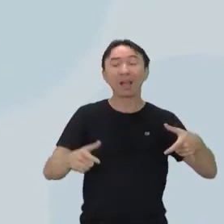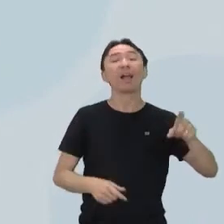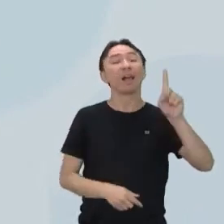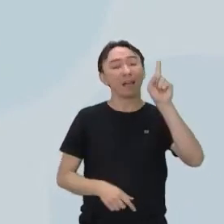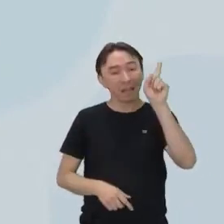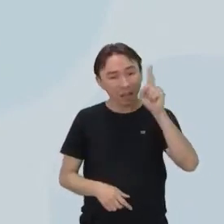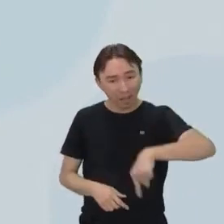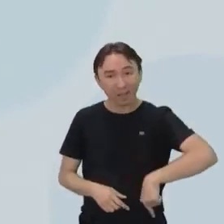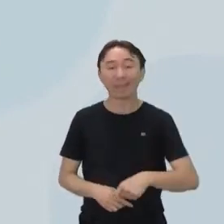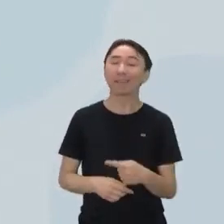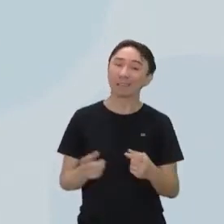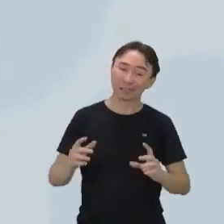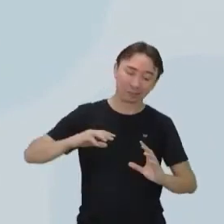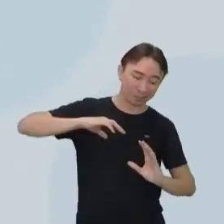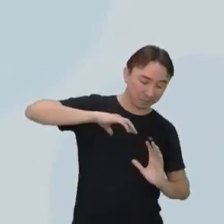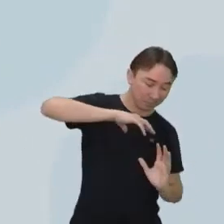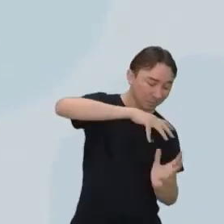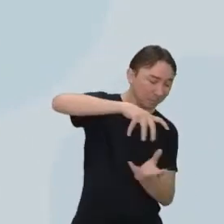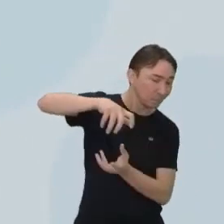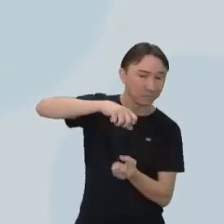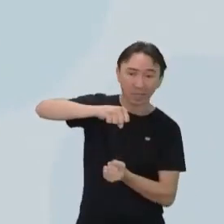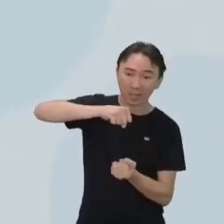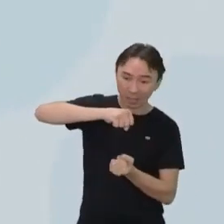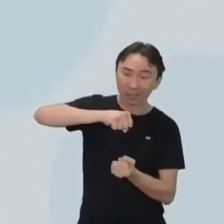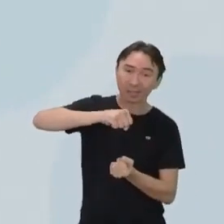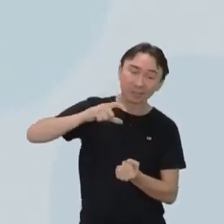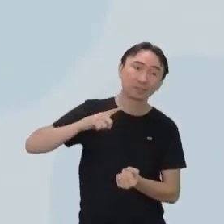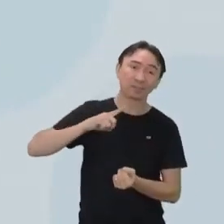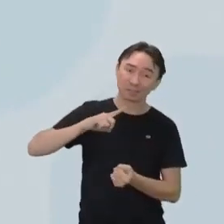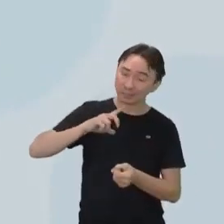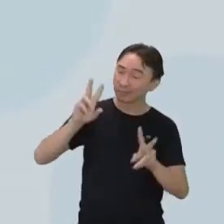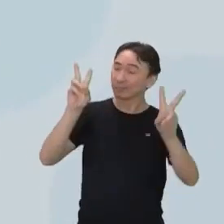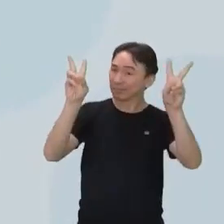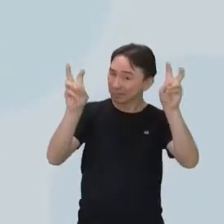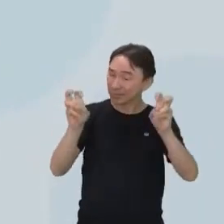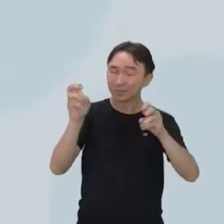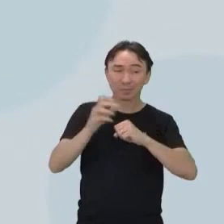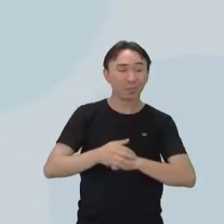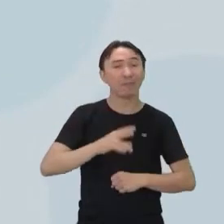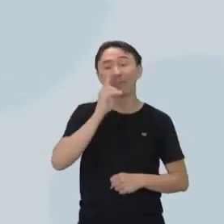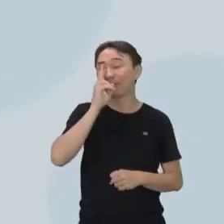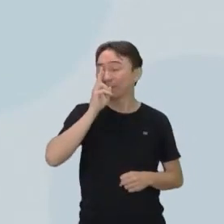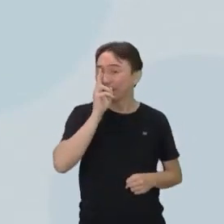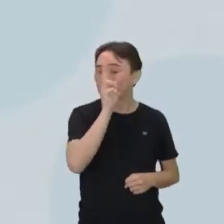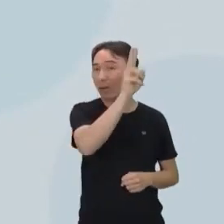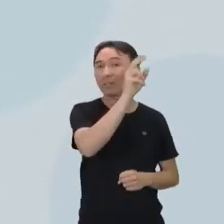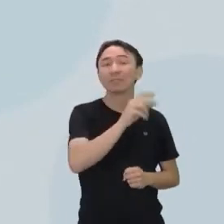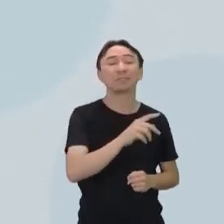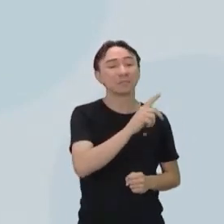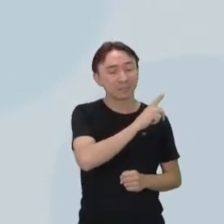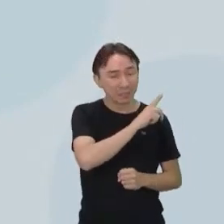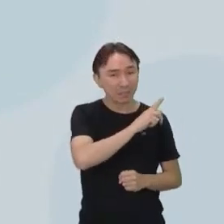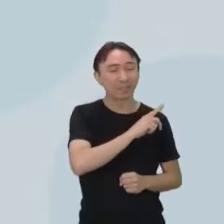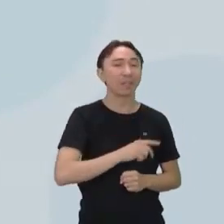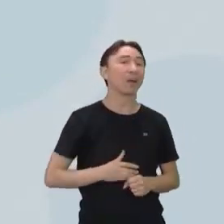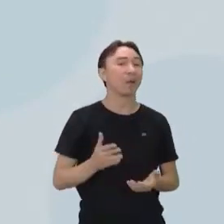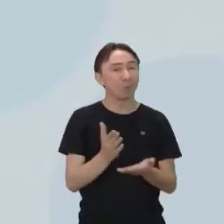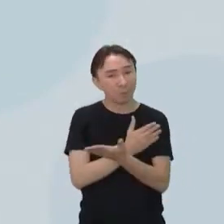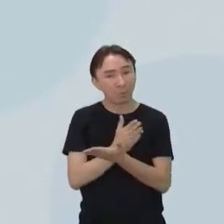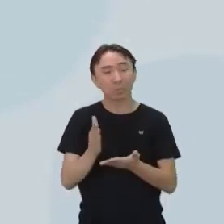abordando esse tema da sustentabilidade. A gente já vê projetos sociais de casas, de habitações sociáveis